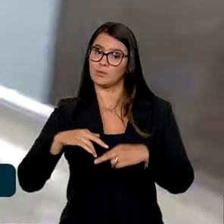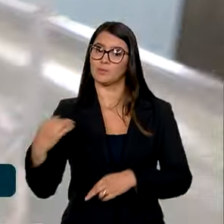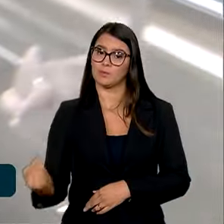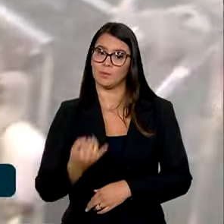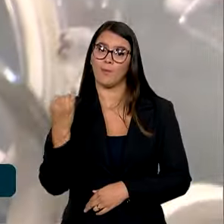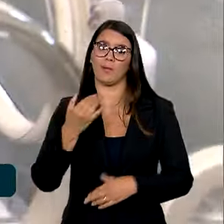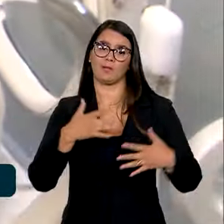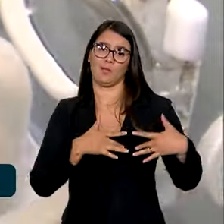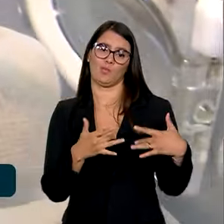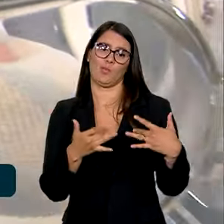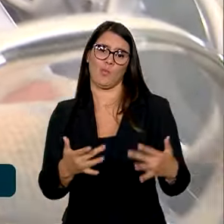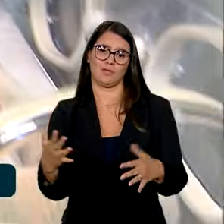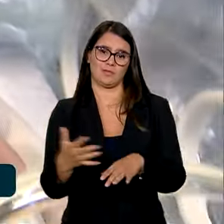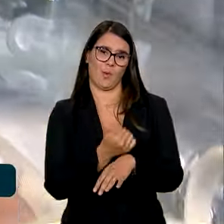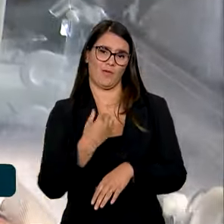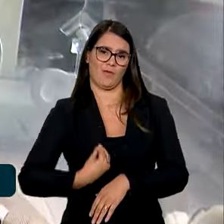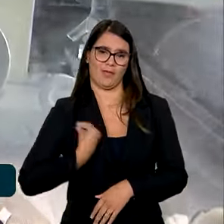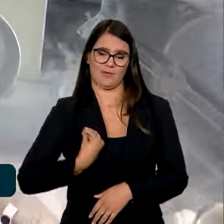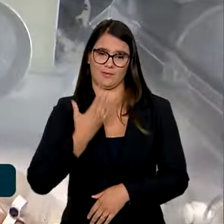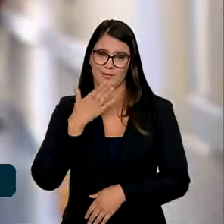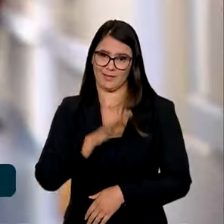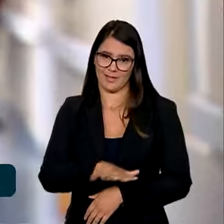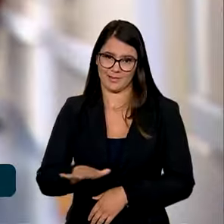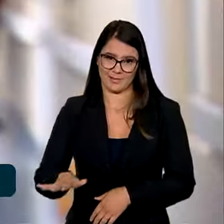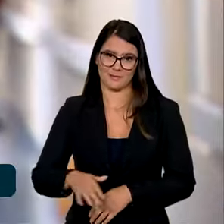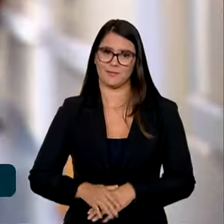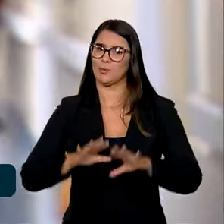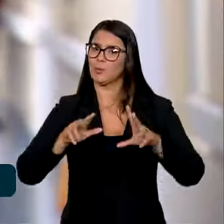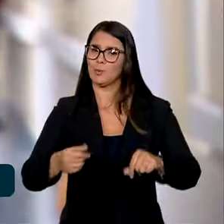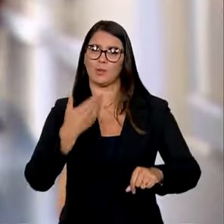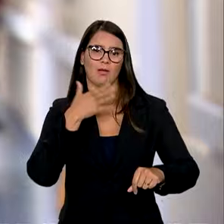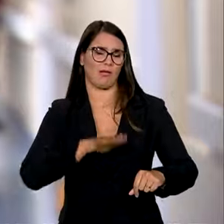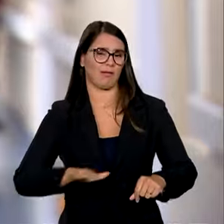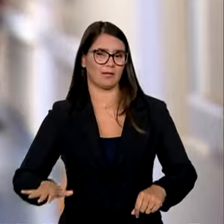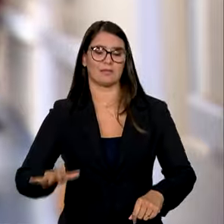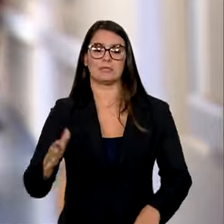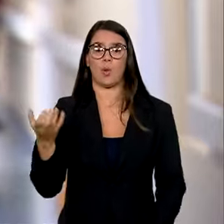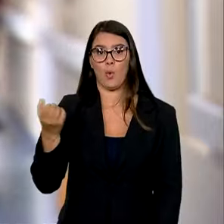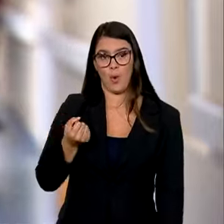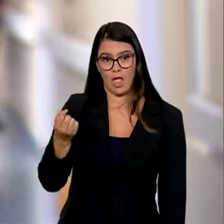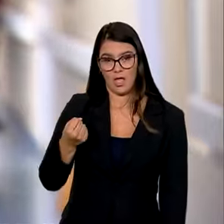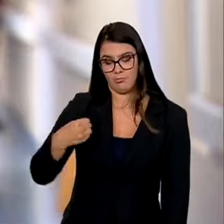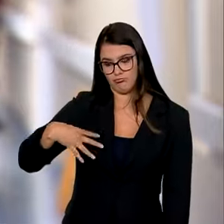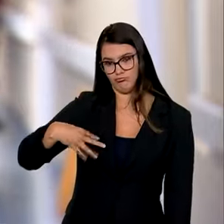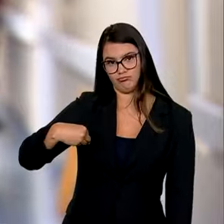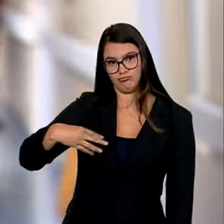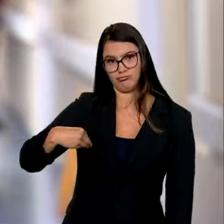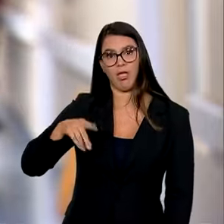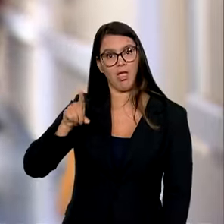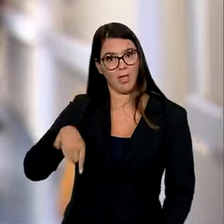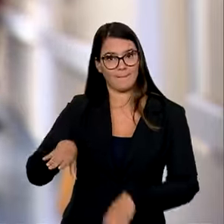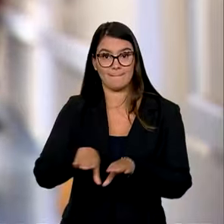das doações para salvar a vida dessas crianças. Para todas as crianças, o leite materno é o